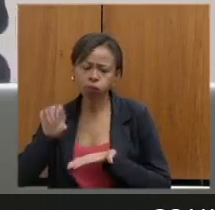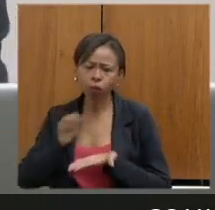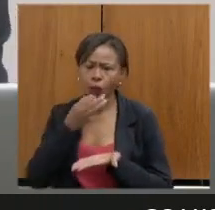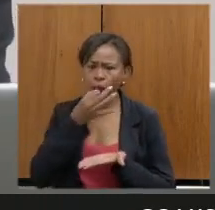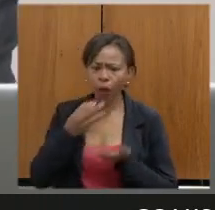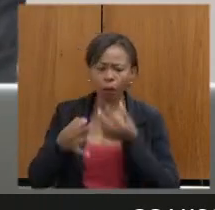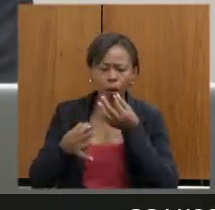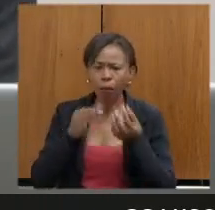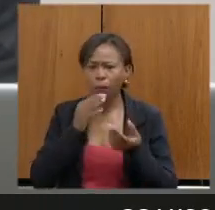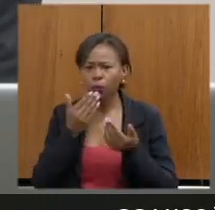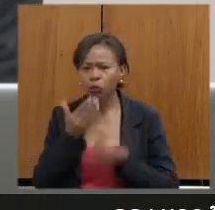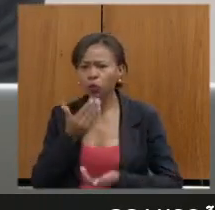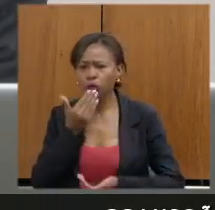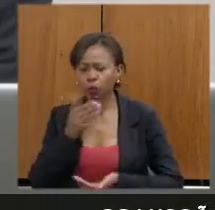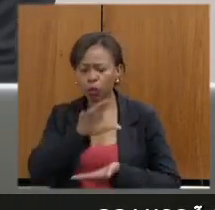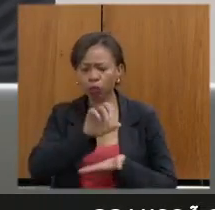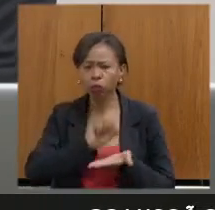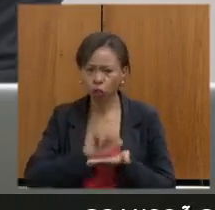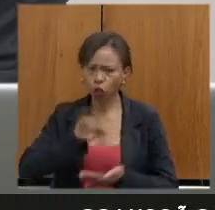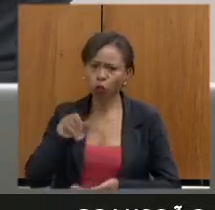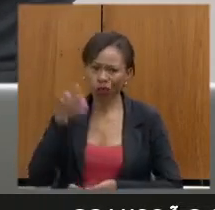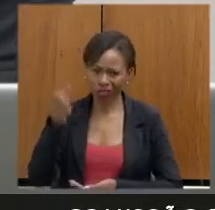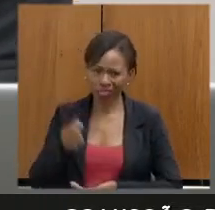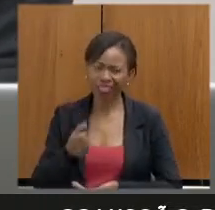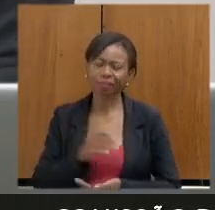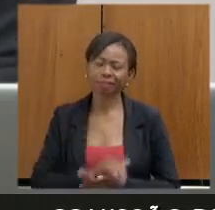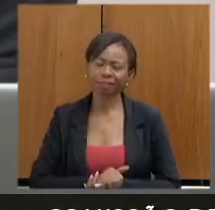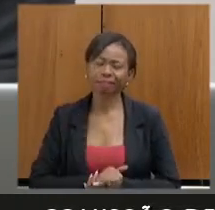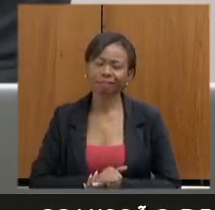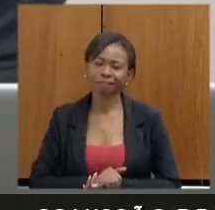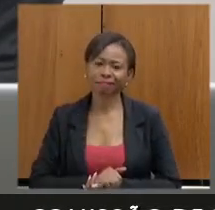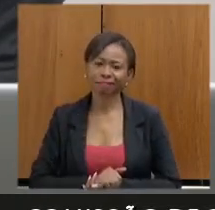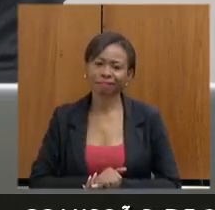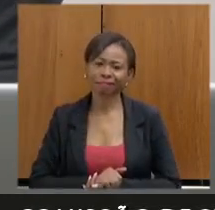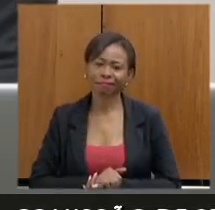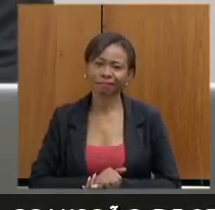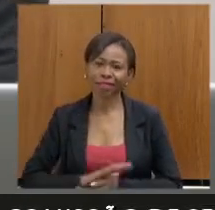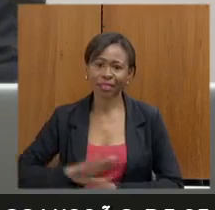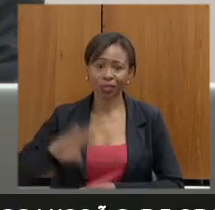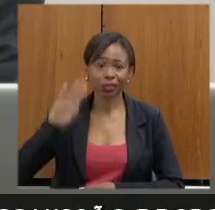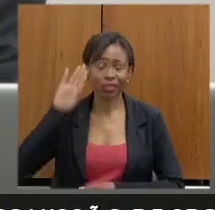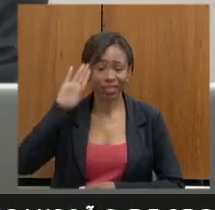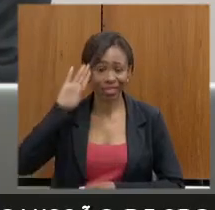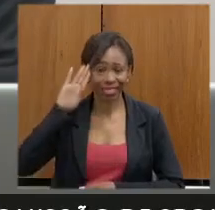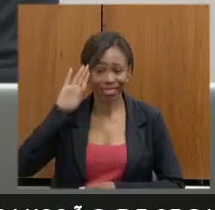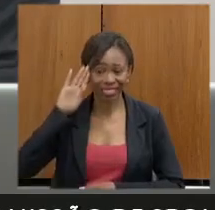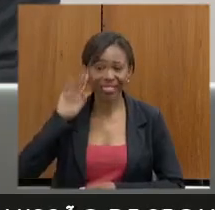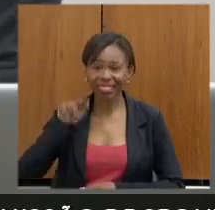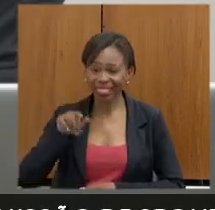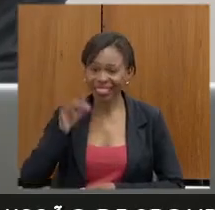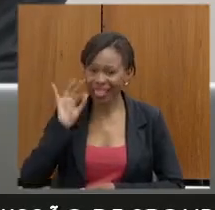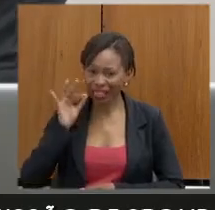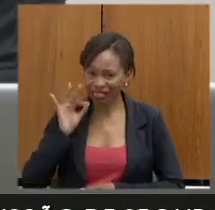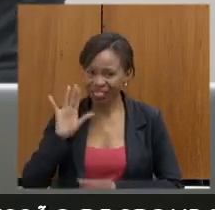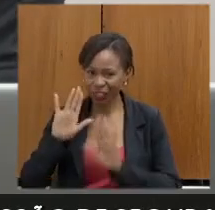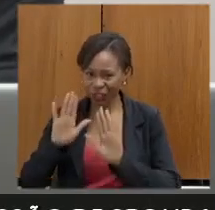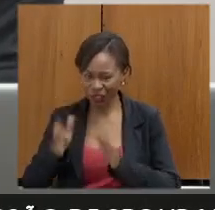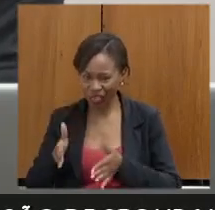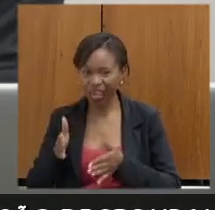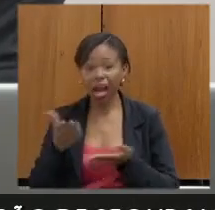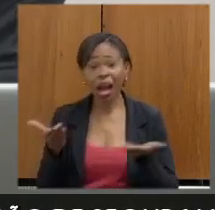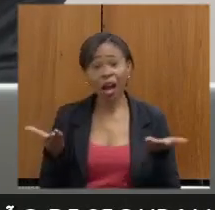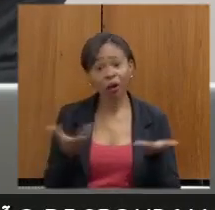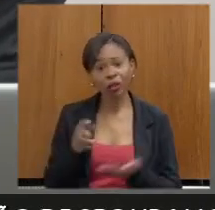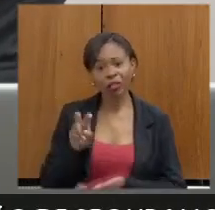fez mas vai aproveitar reforçar o Android foi bom que o seu tempo tempo aí tomar pelo menos um gole de café o senhor te porá em